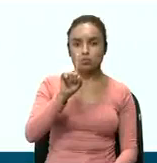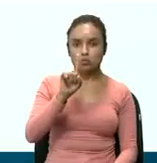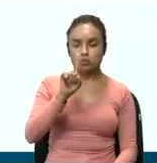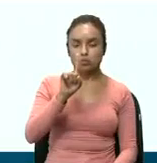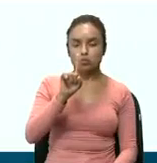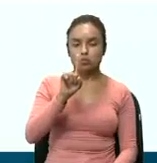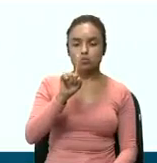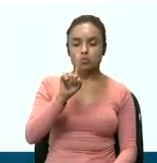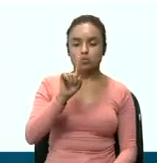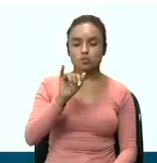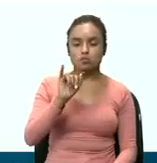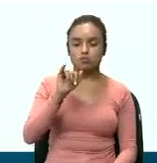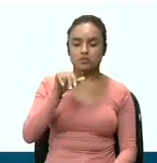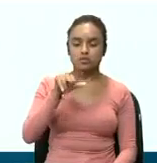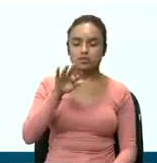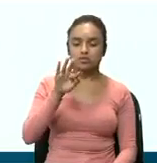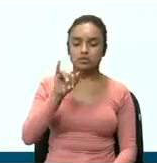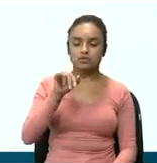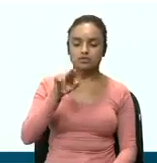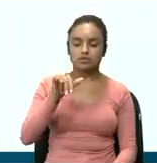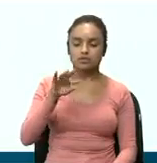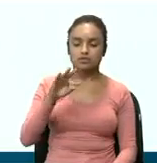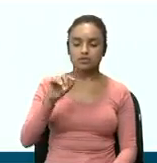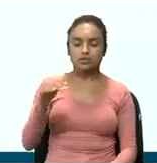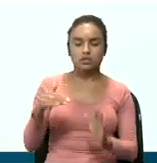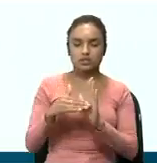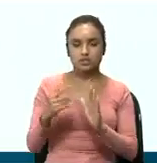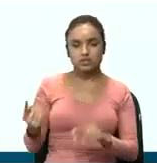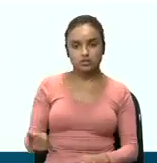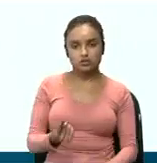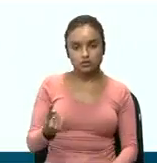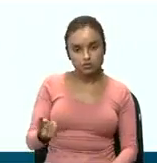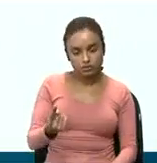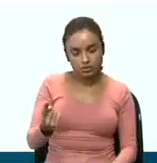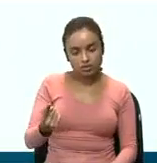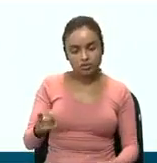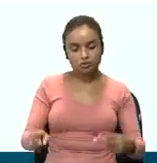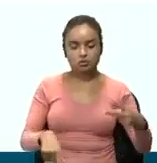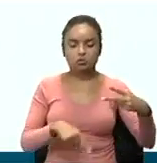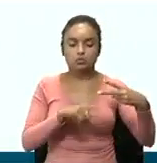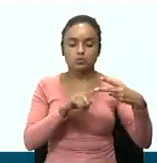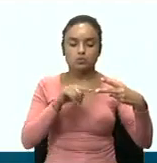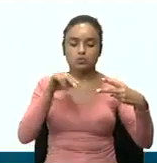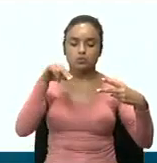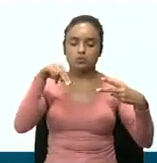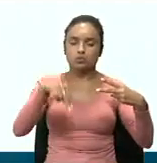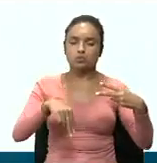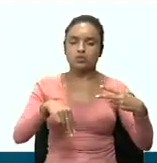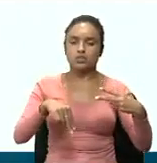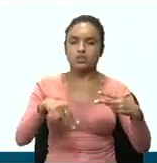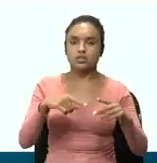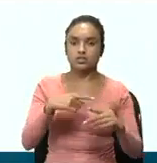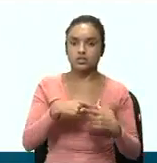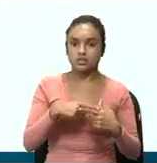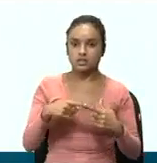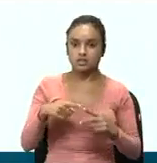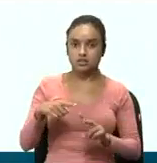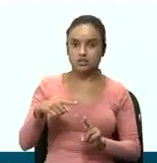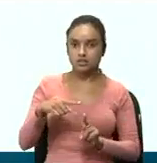ao infinito, de n mais 1 sobre n raiz de